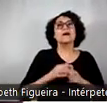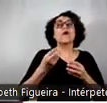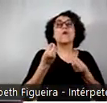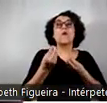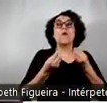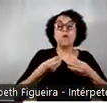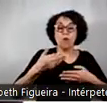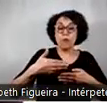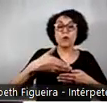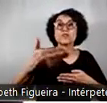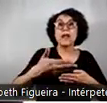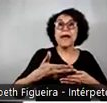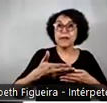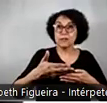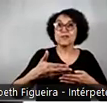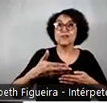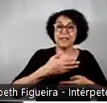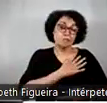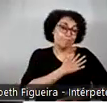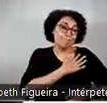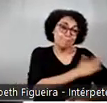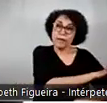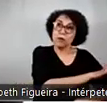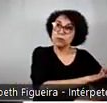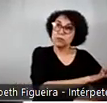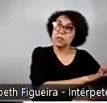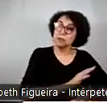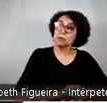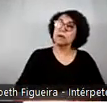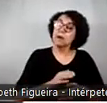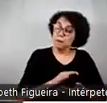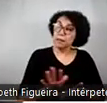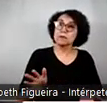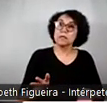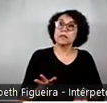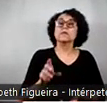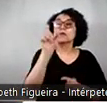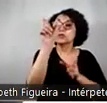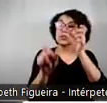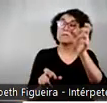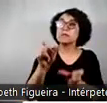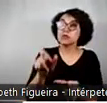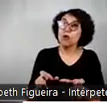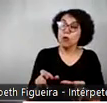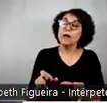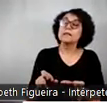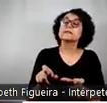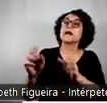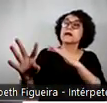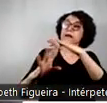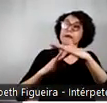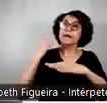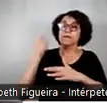esse processo de exclusão, de estigma com pessoas migrantes e refugiadas. E aí eu trago alguns exemplos, né, de alguns enunciados